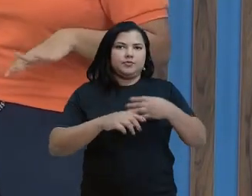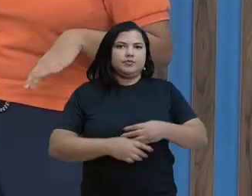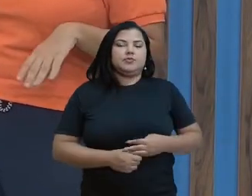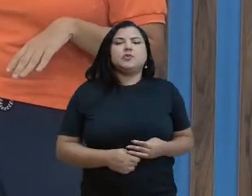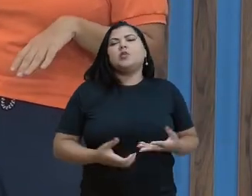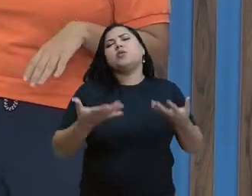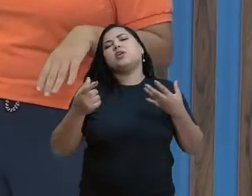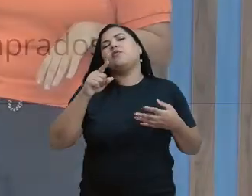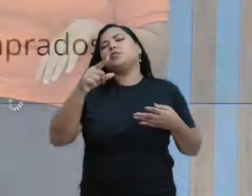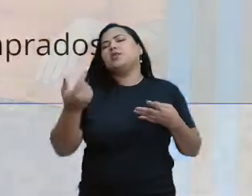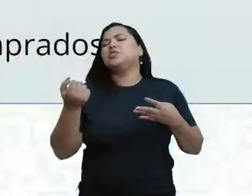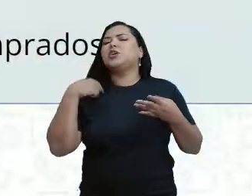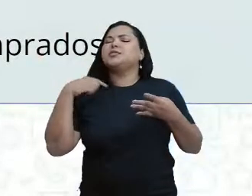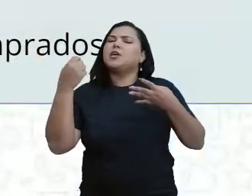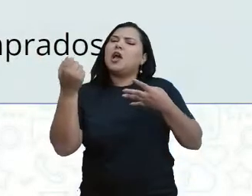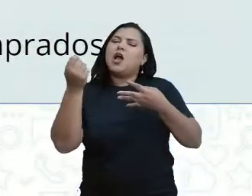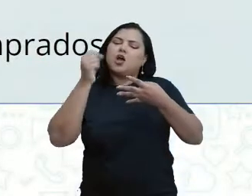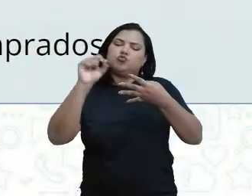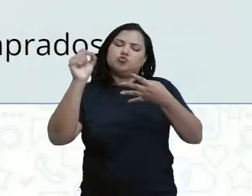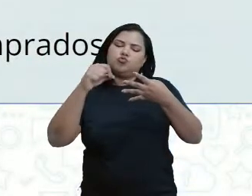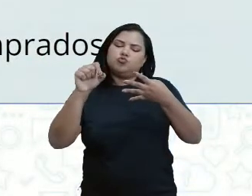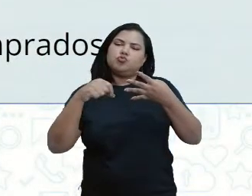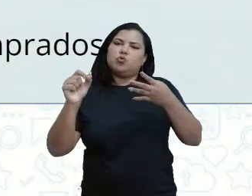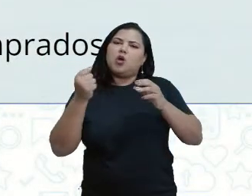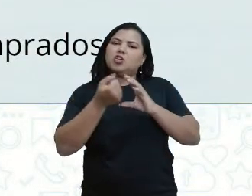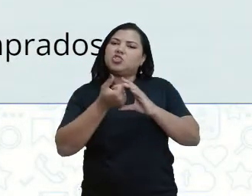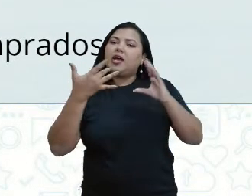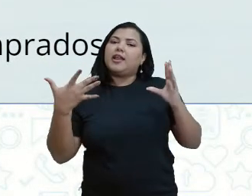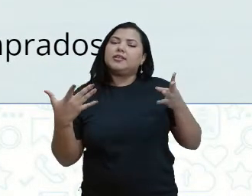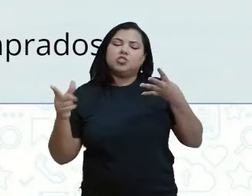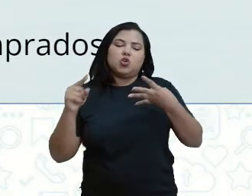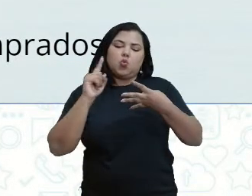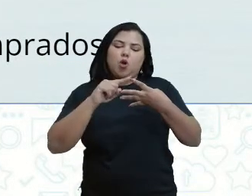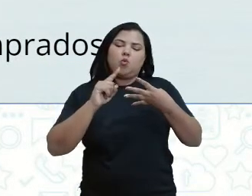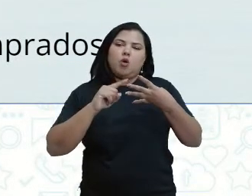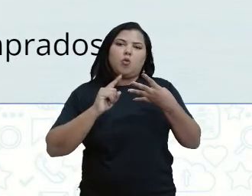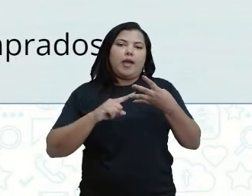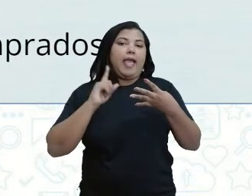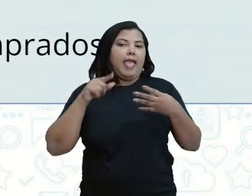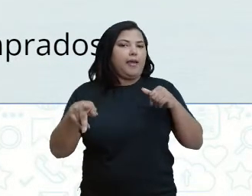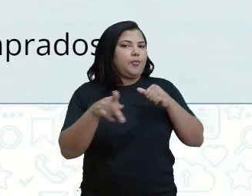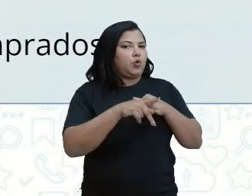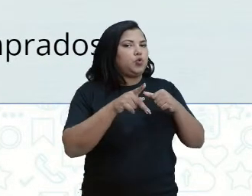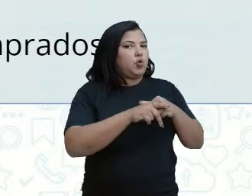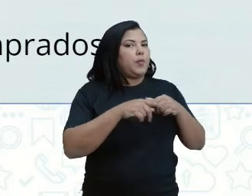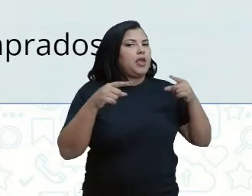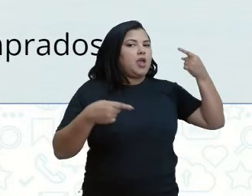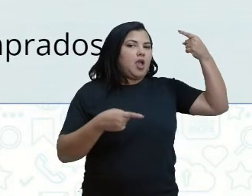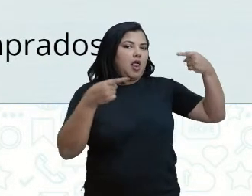queria que vocês classificassem o quê? Como um pronome relativo ou como uma conjunção...